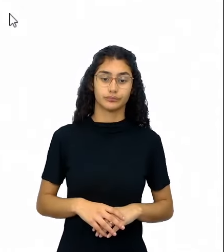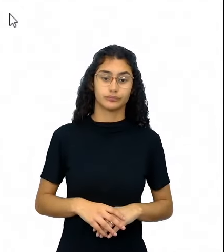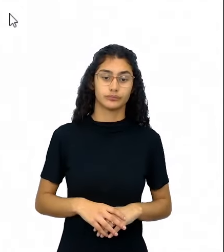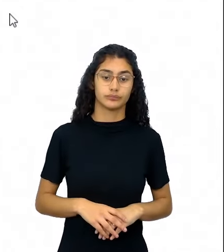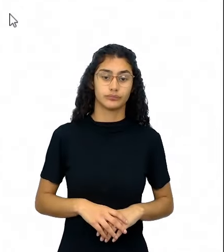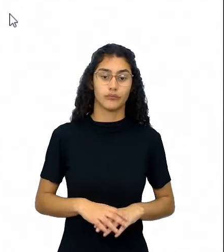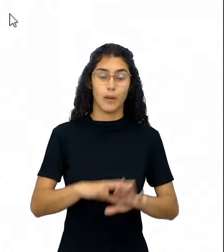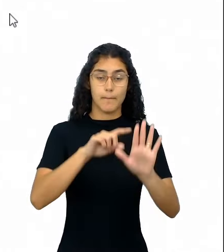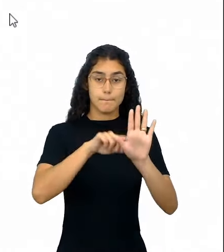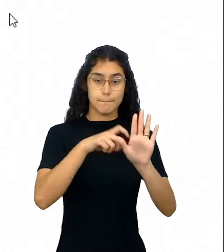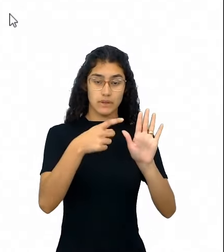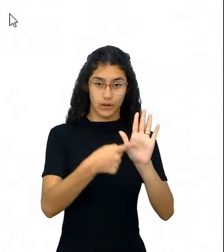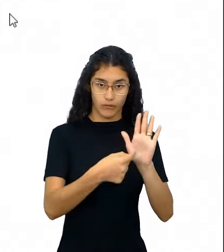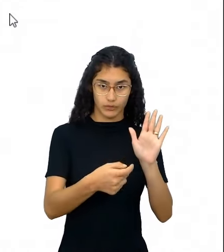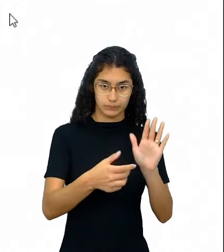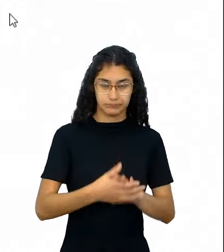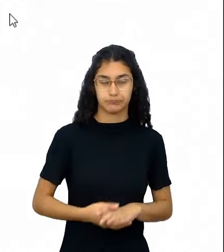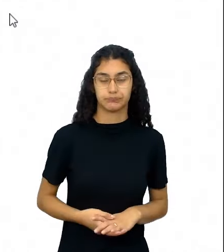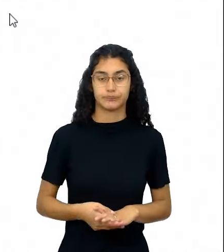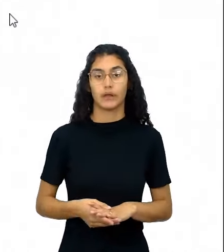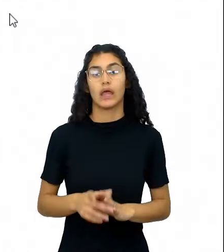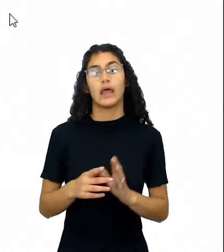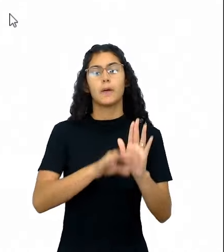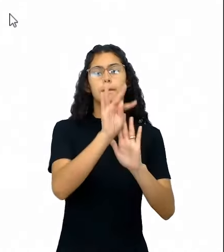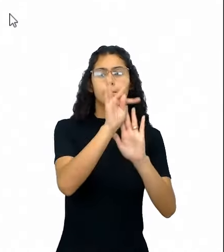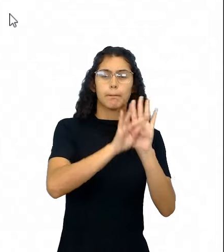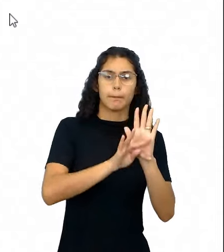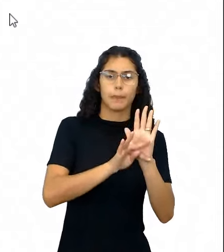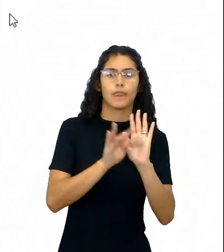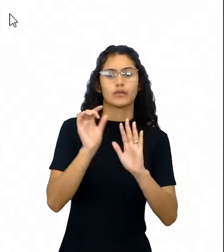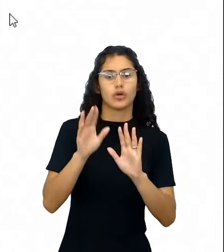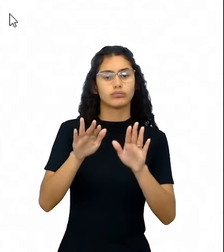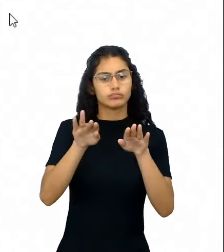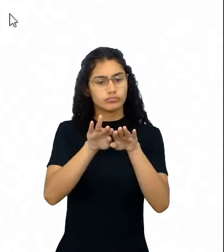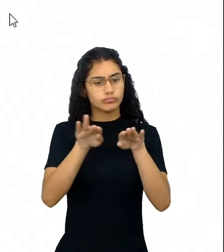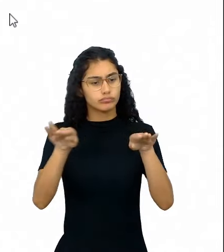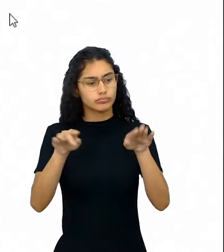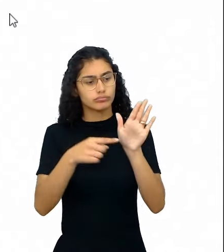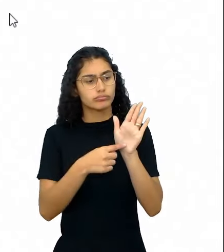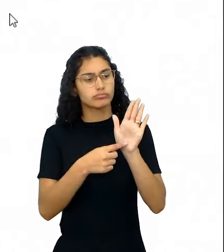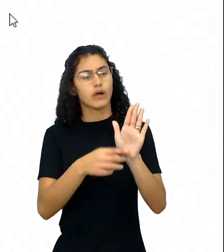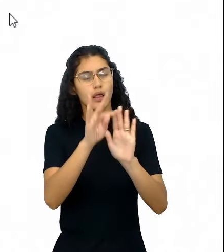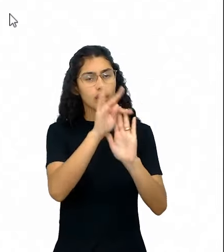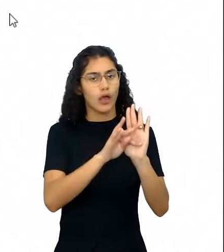a metáfora do iceberg. Então, nos textos há apenas uma superfície exposta.